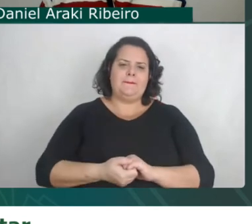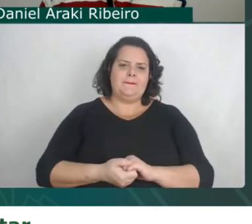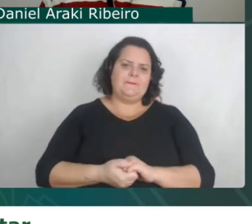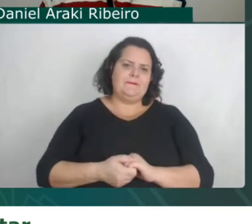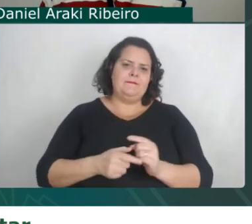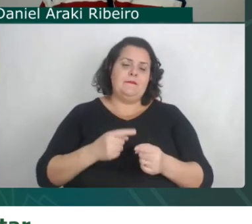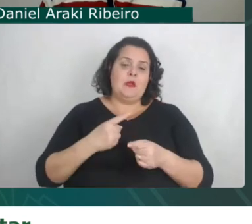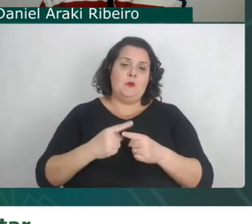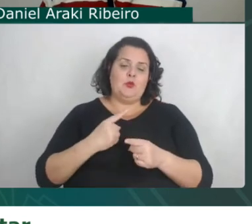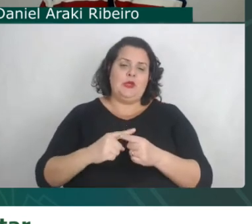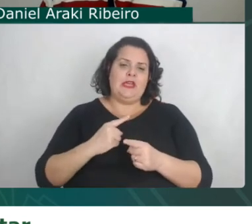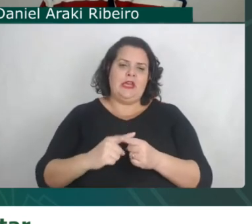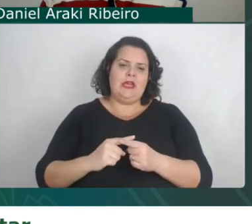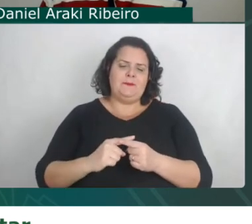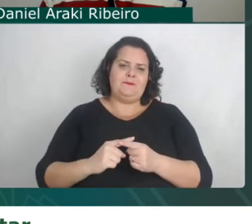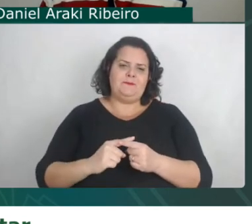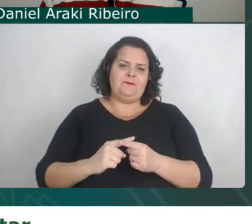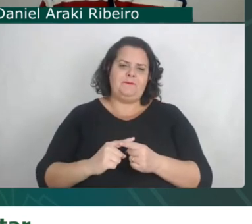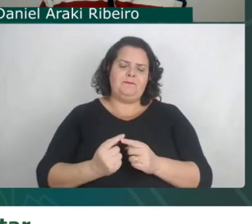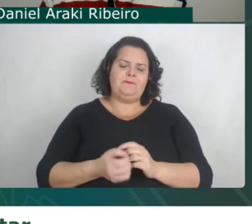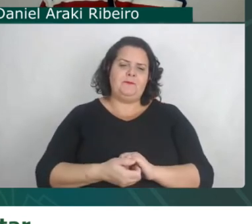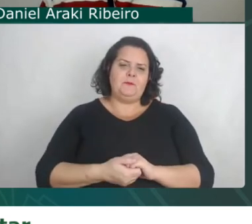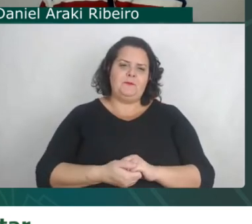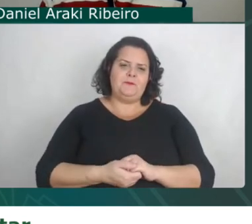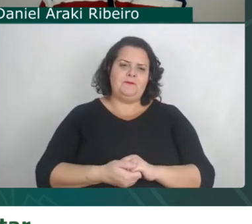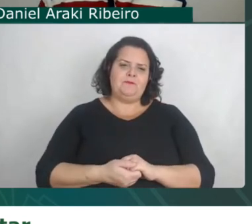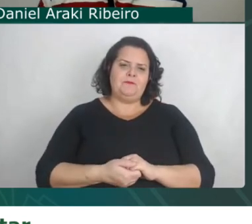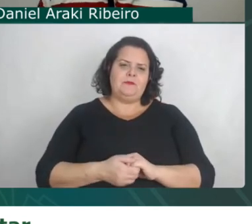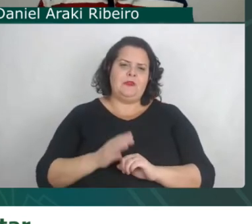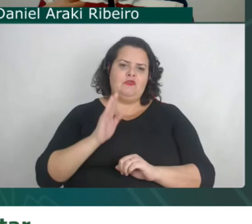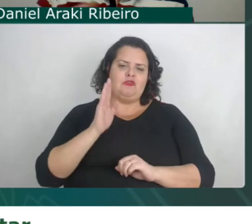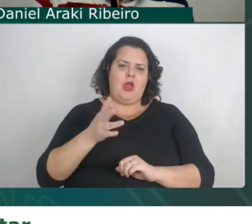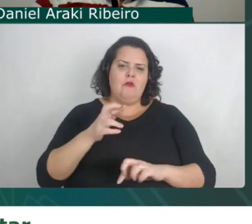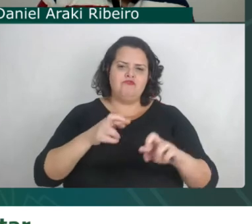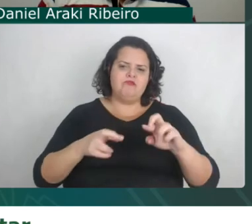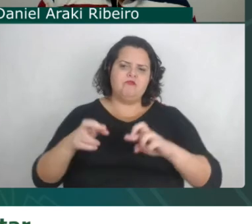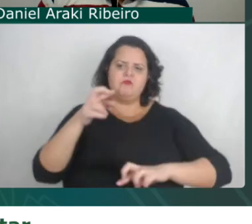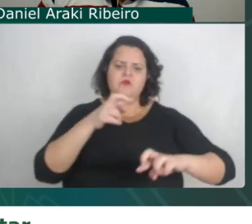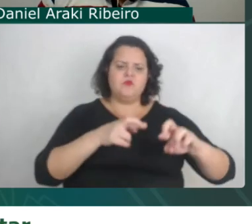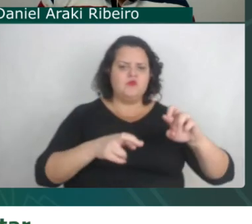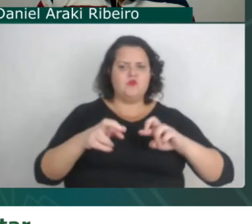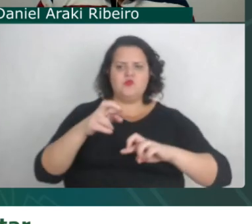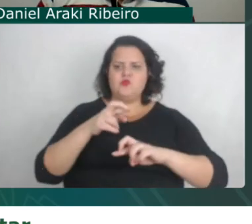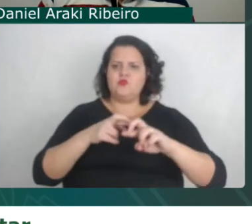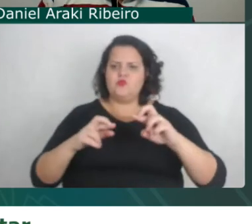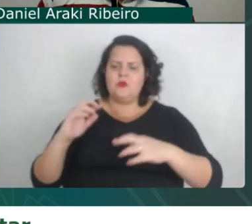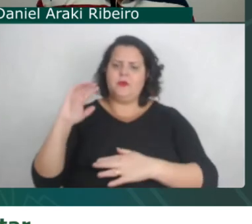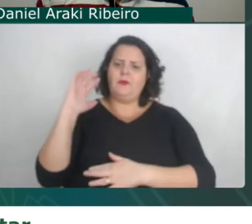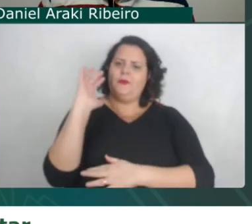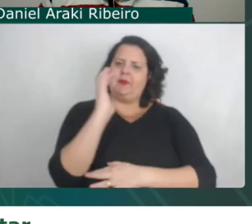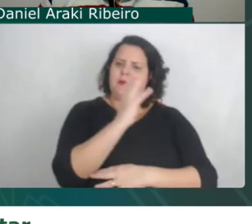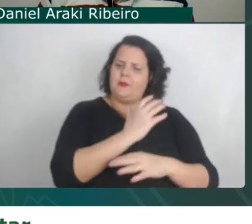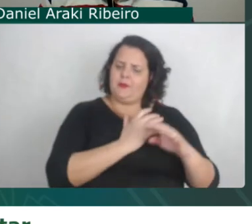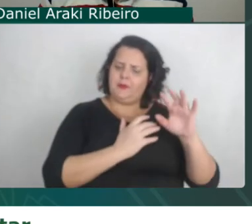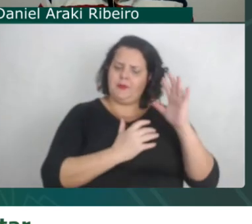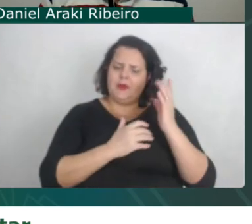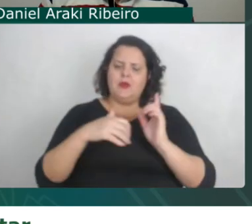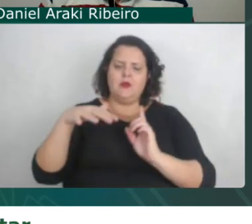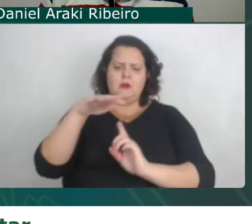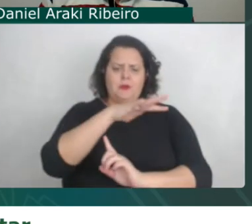quê, né? Se a gente já está, a gente monitora o meio ambiente, já percebe que está chegando